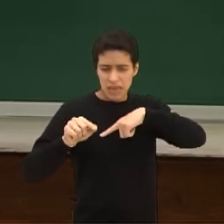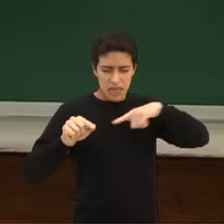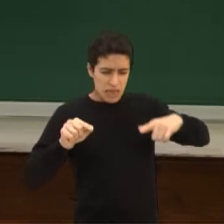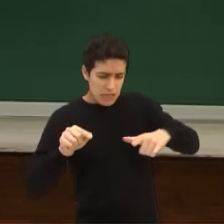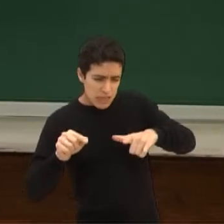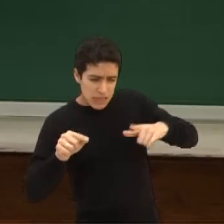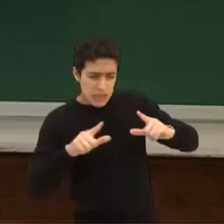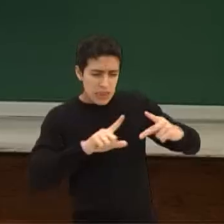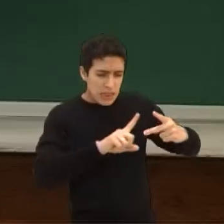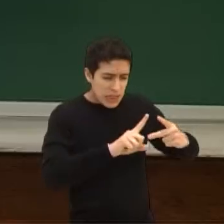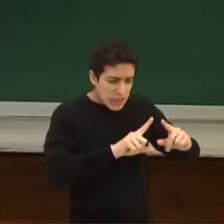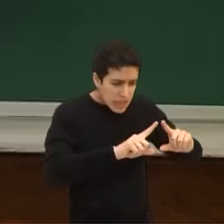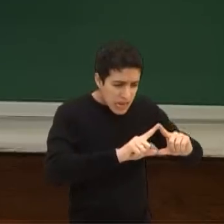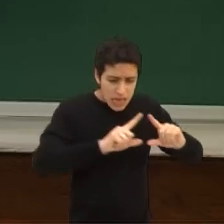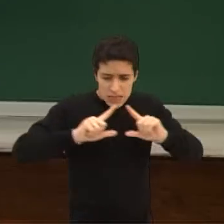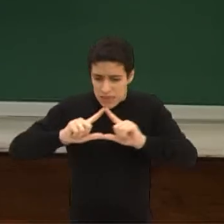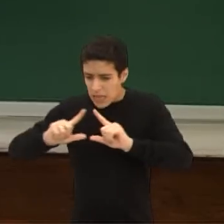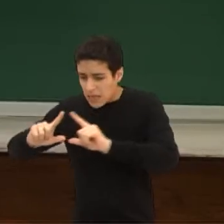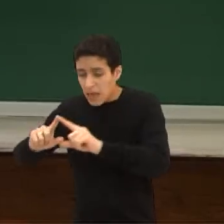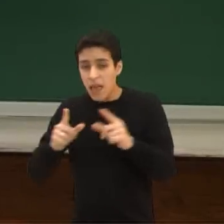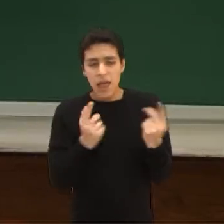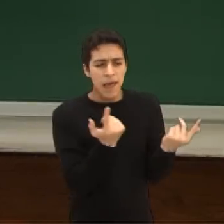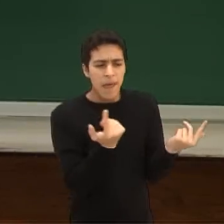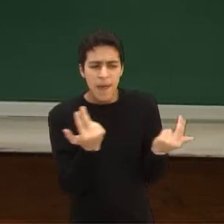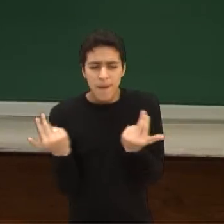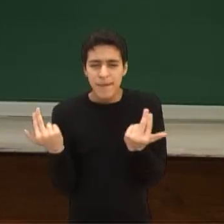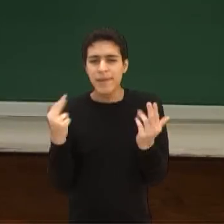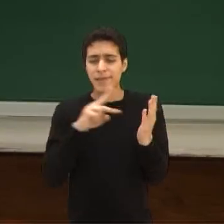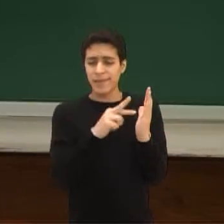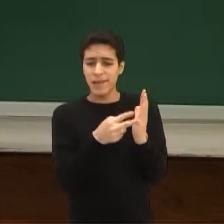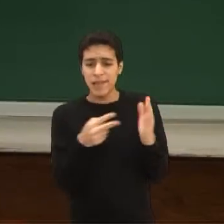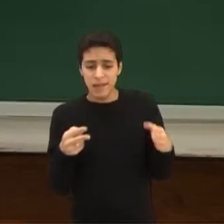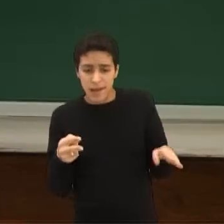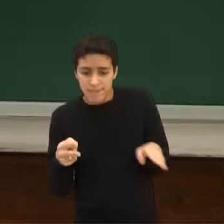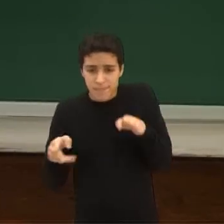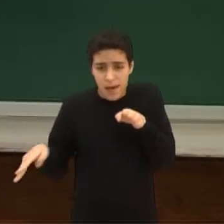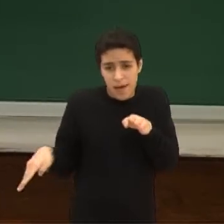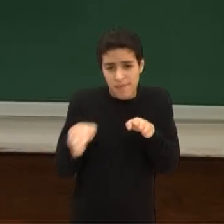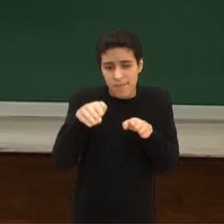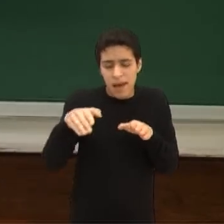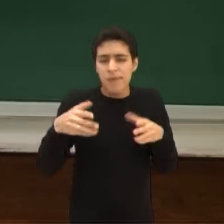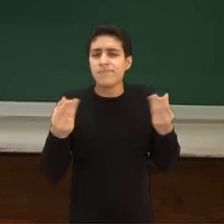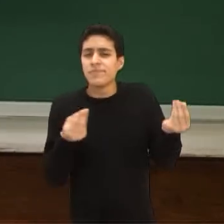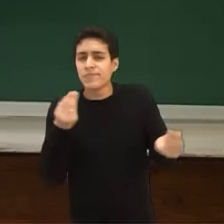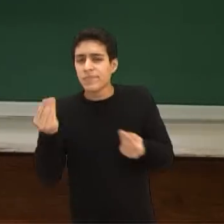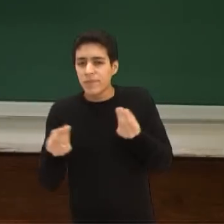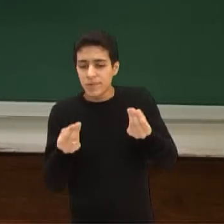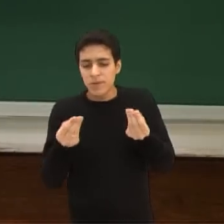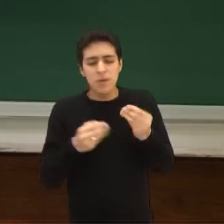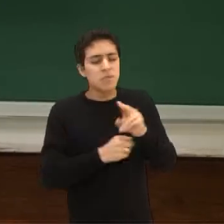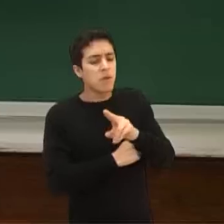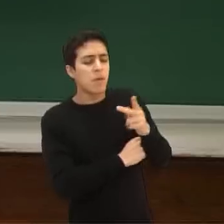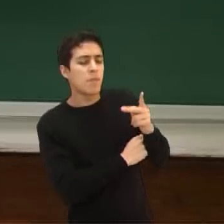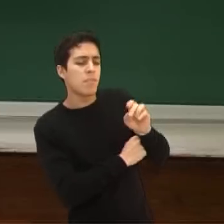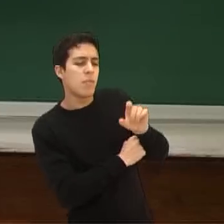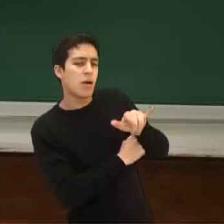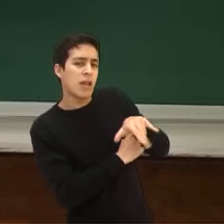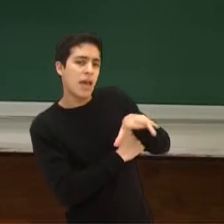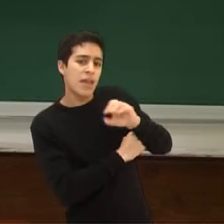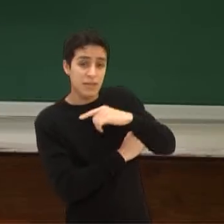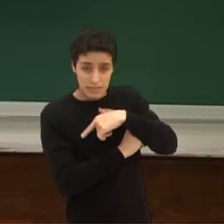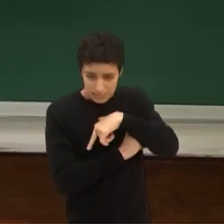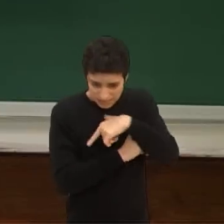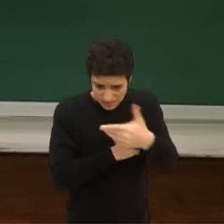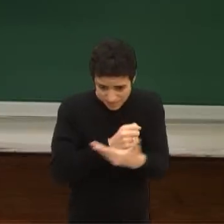vários triângulos iguais, ou seja, serão nossas faces laterais. Qual é o poliedro que é formado por